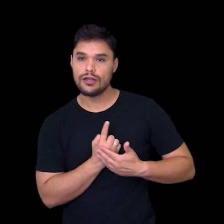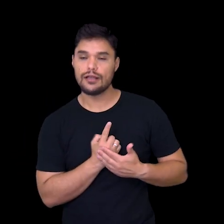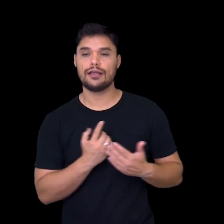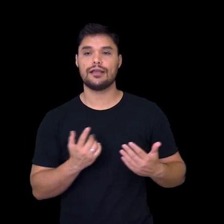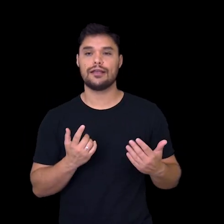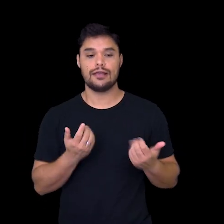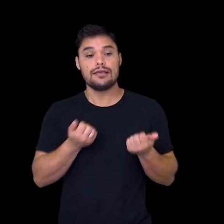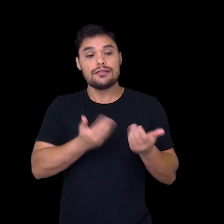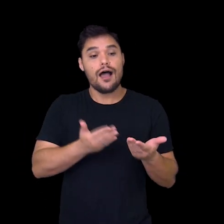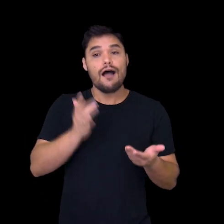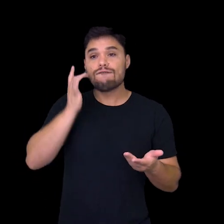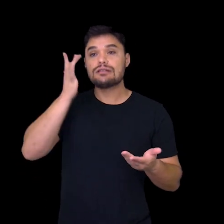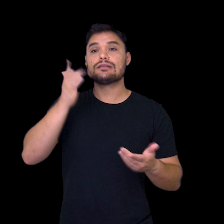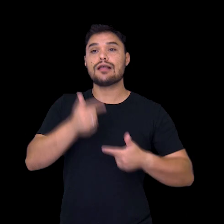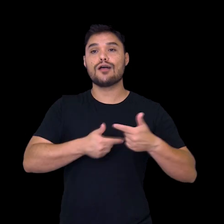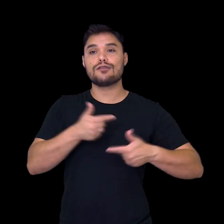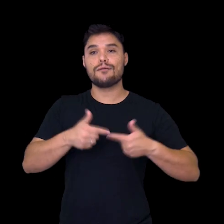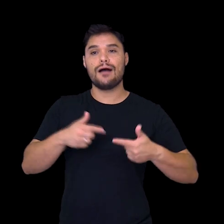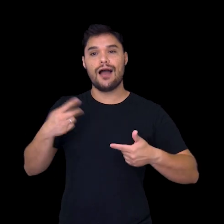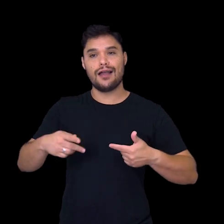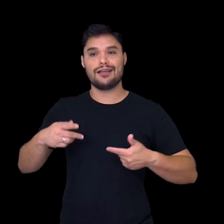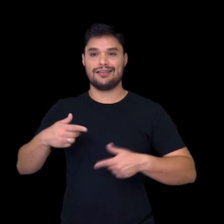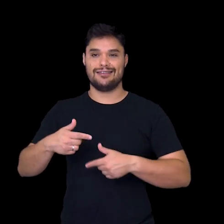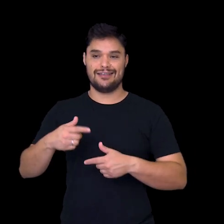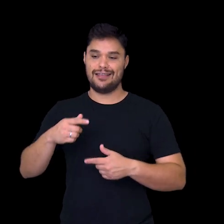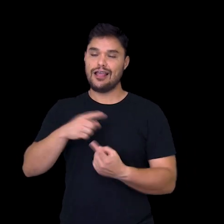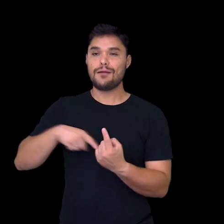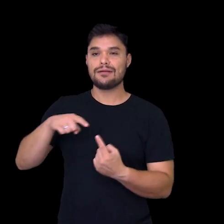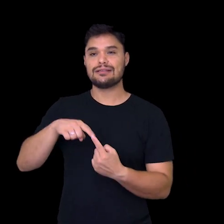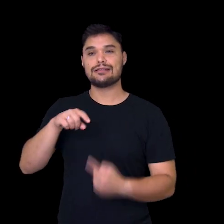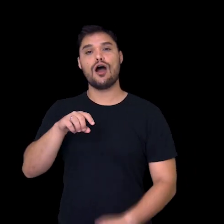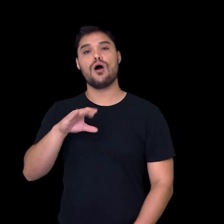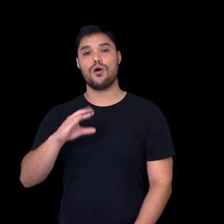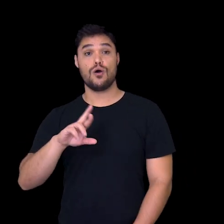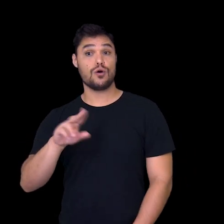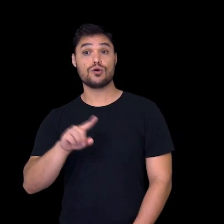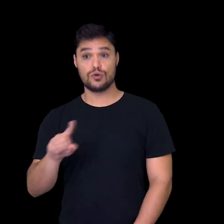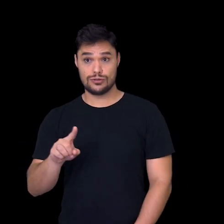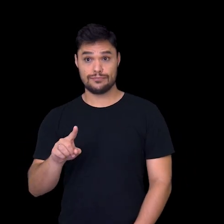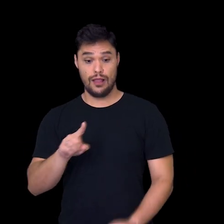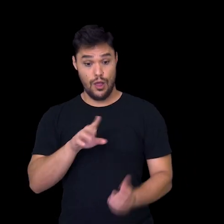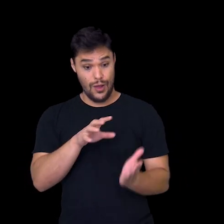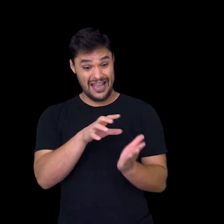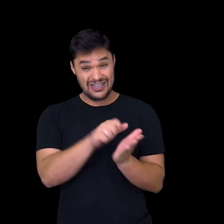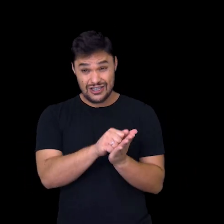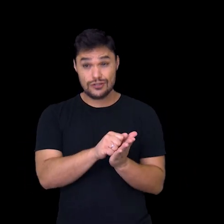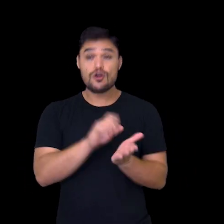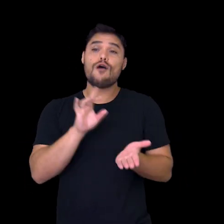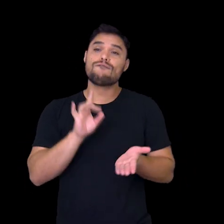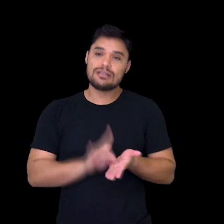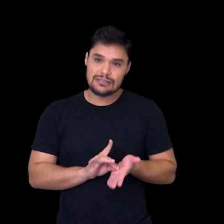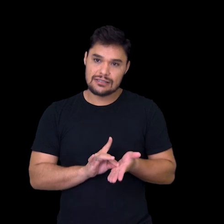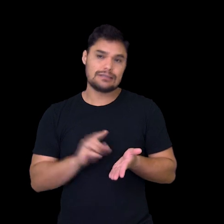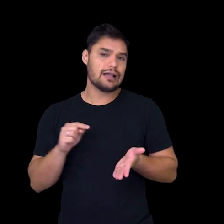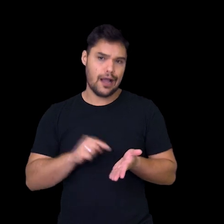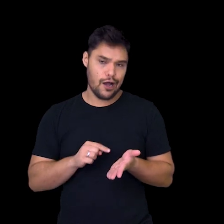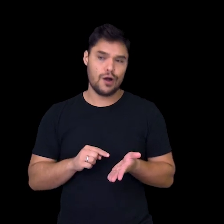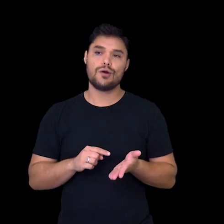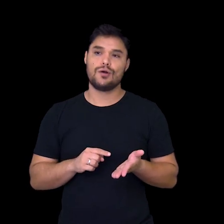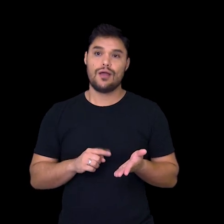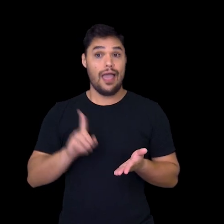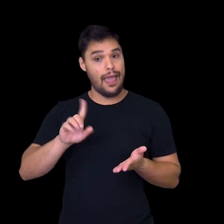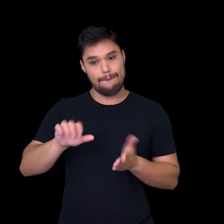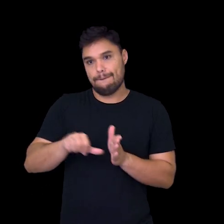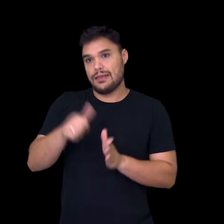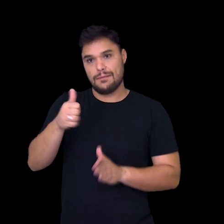acolher e facilitar o trabalho da Missão Cruz. Como registro oficial, o que você citou,